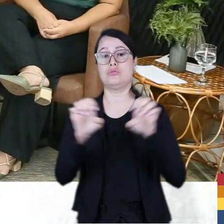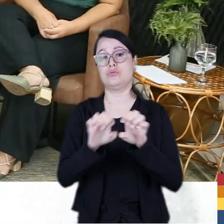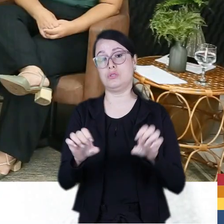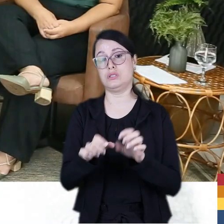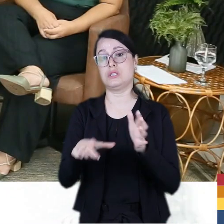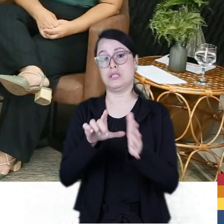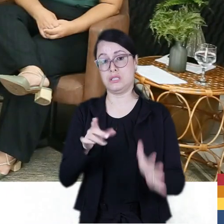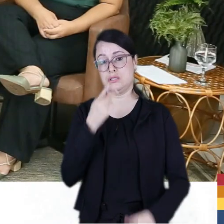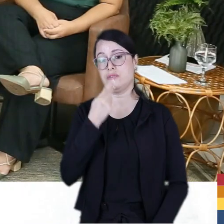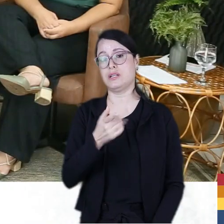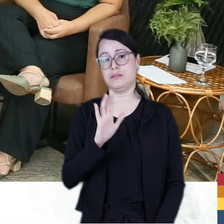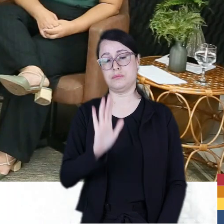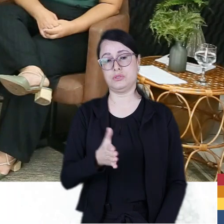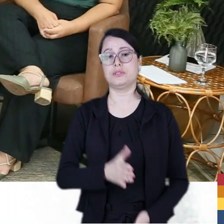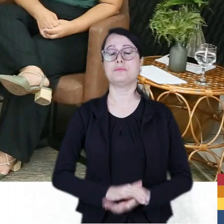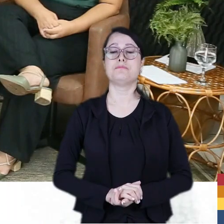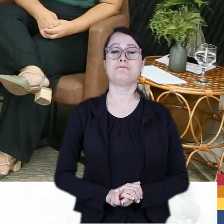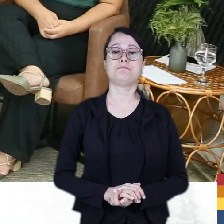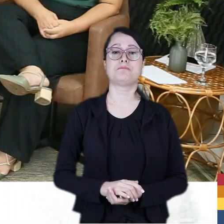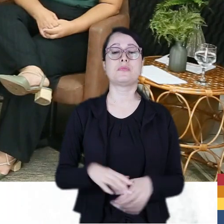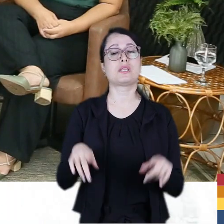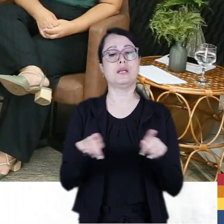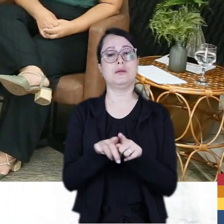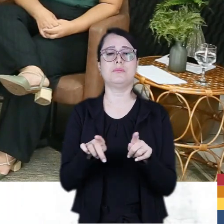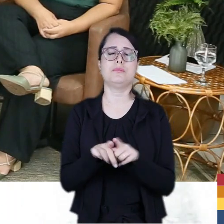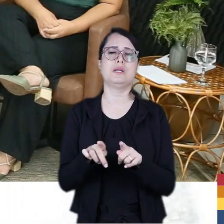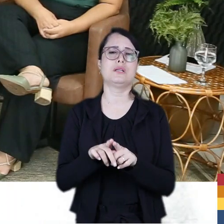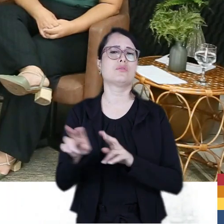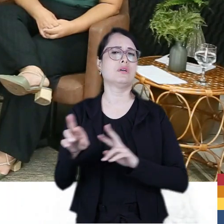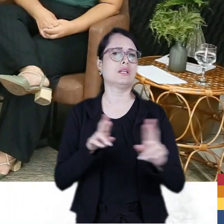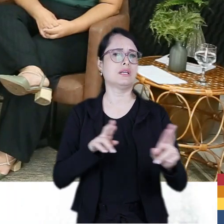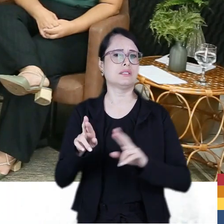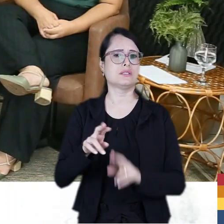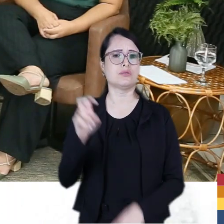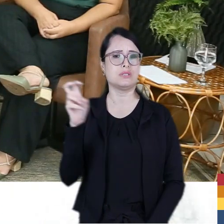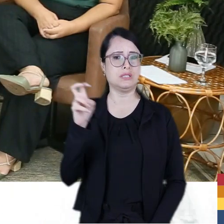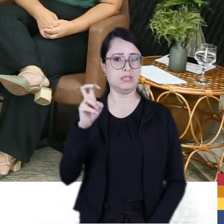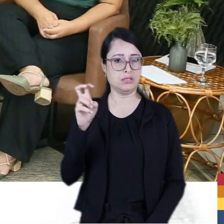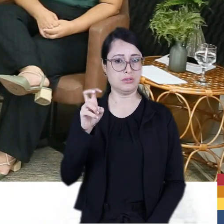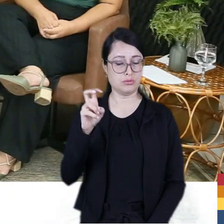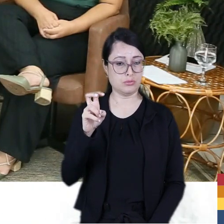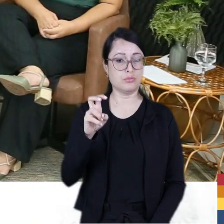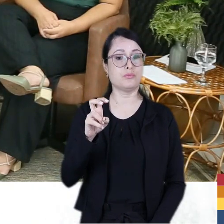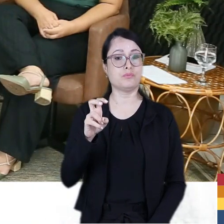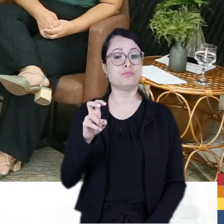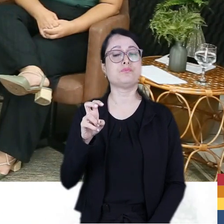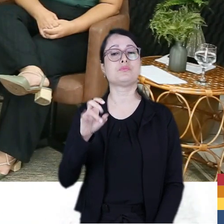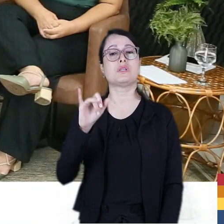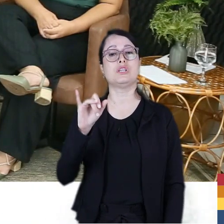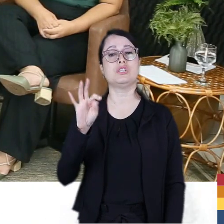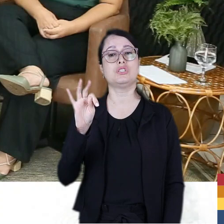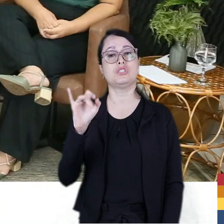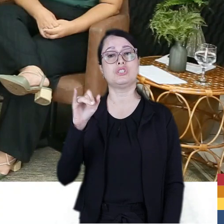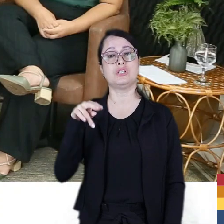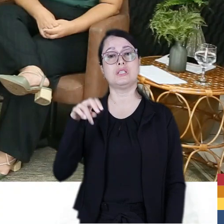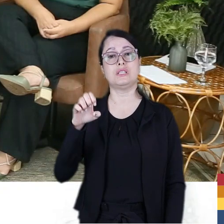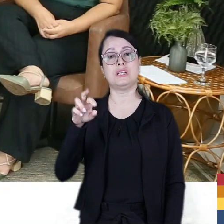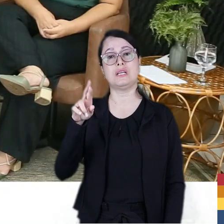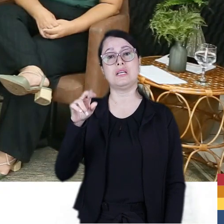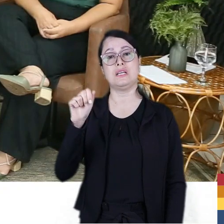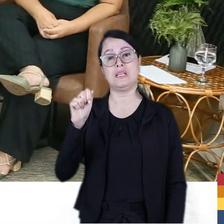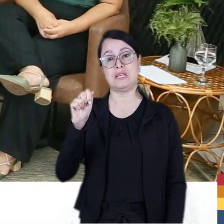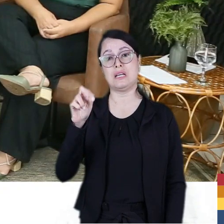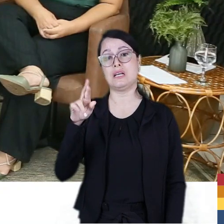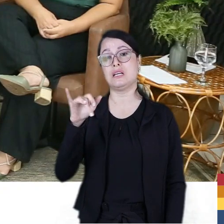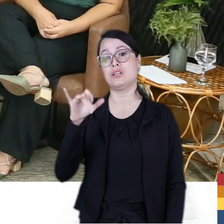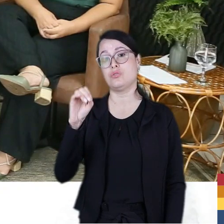o nosso estudante e ele vai ser avaliado justamente nesses quatro eixos estruturantes que nós acabamos de mencionar